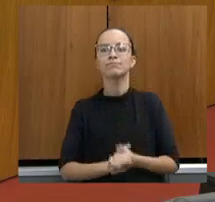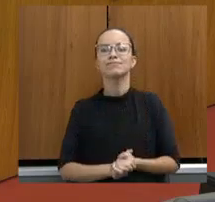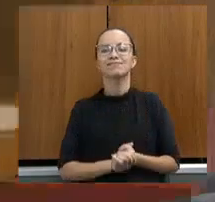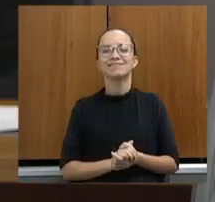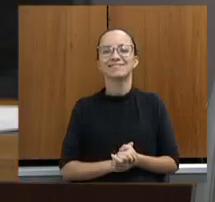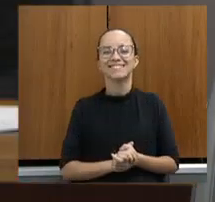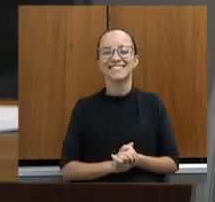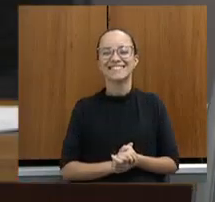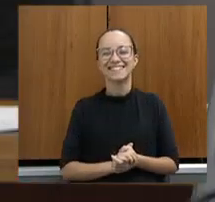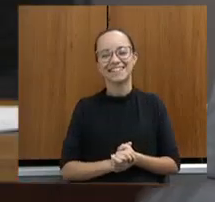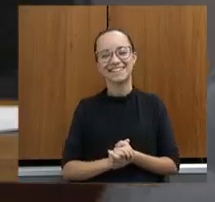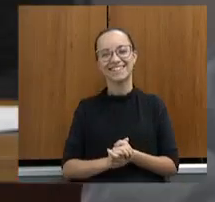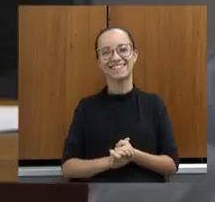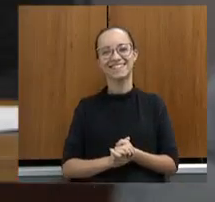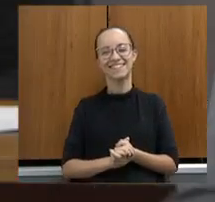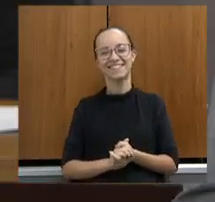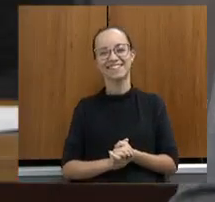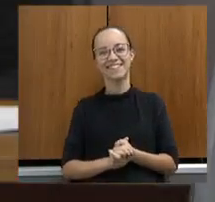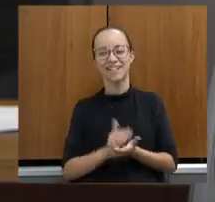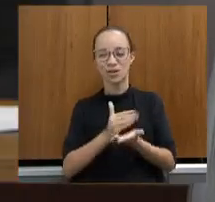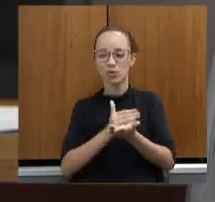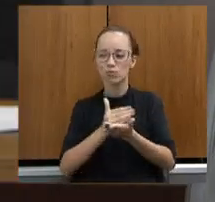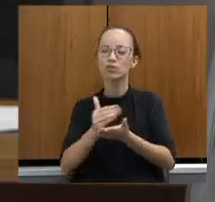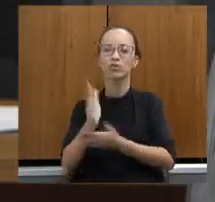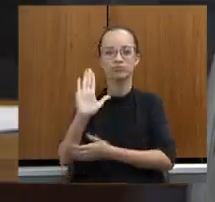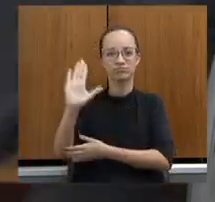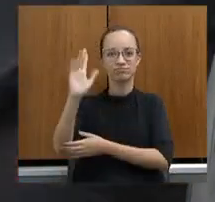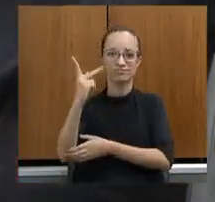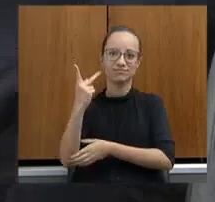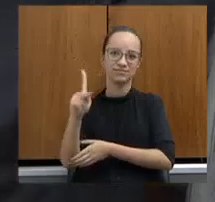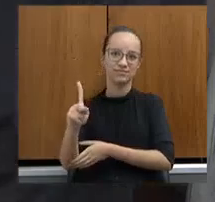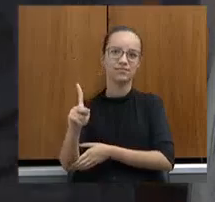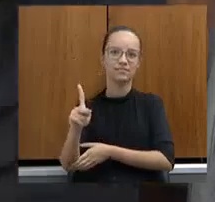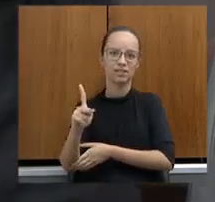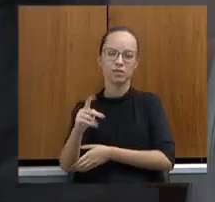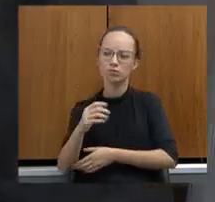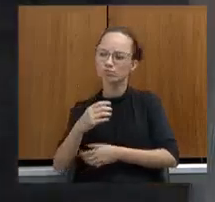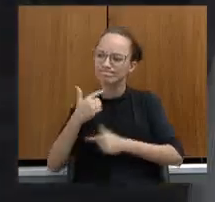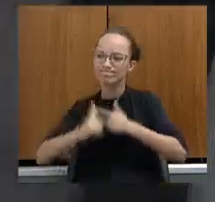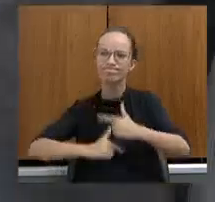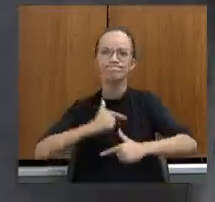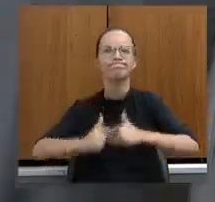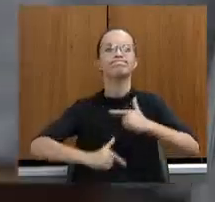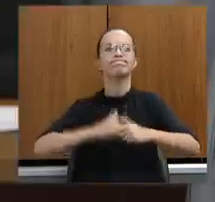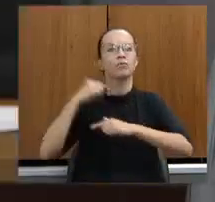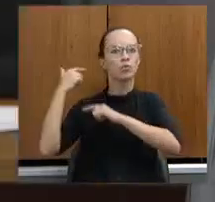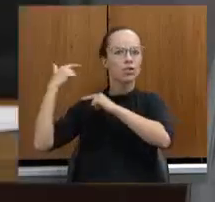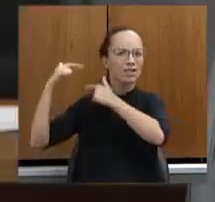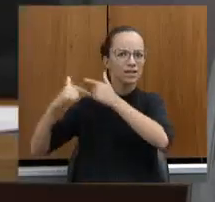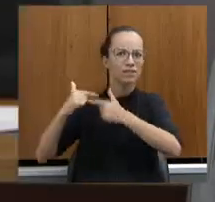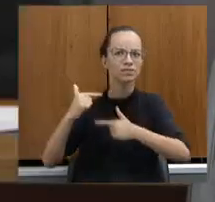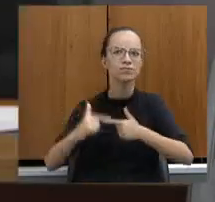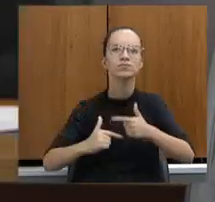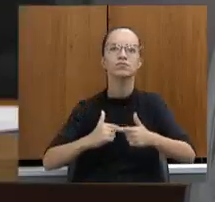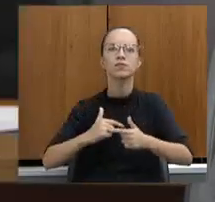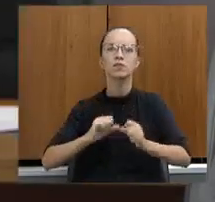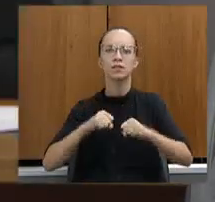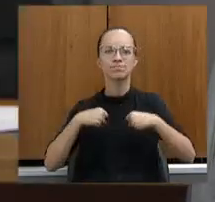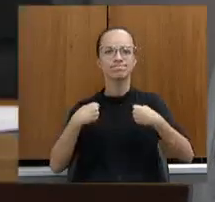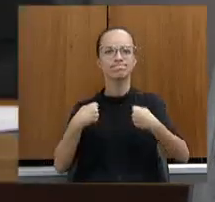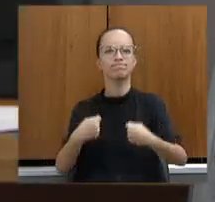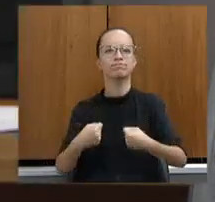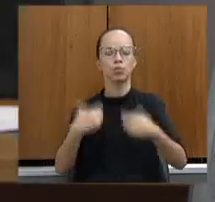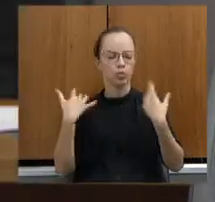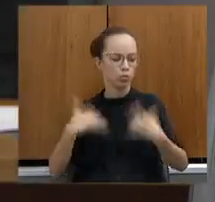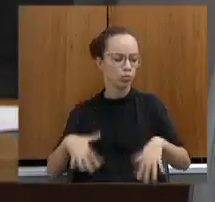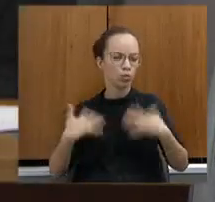Deixa essa casa depois de alguns mandatos de muito entrega de muito legado e de uma dedicação